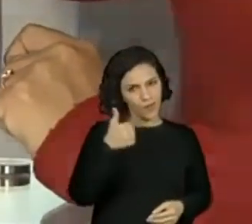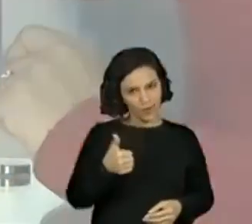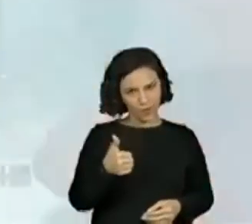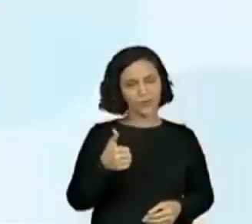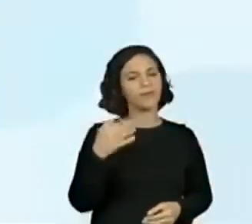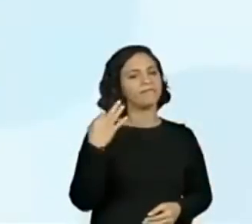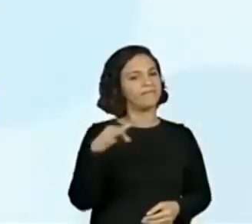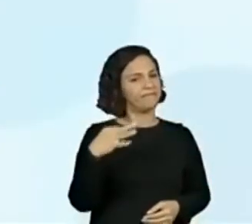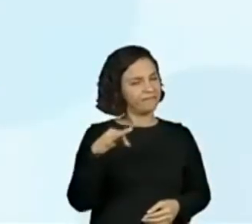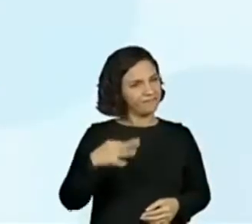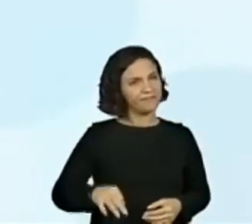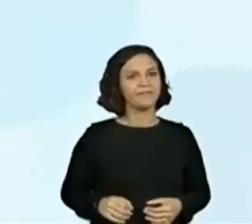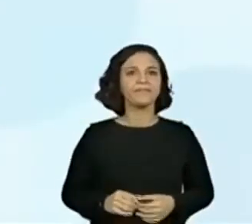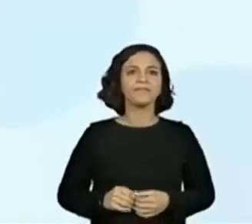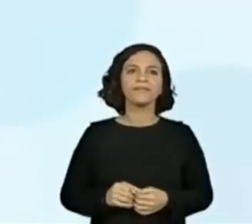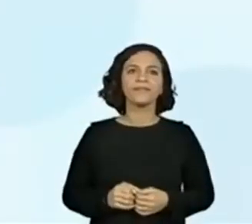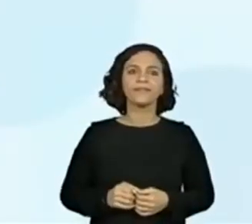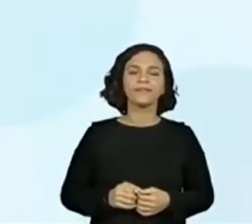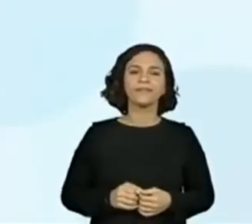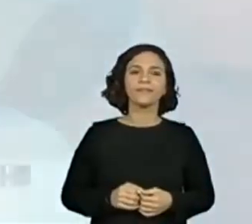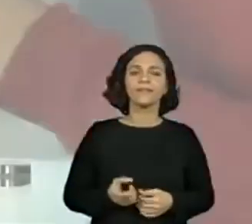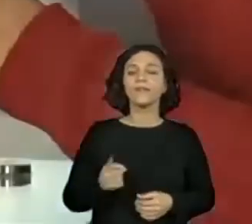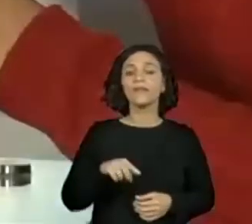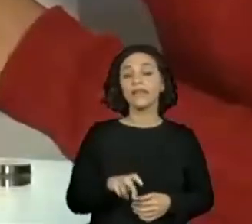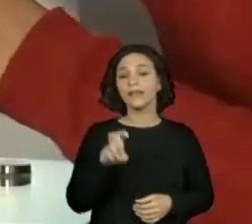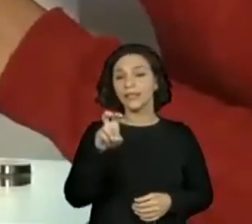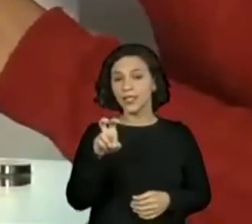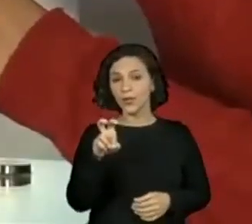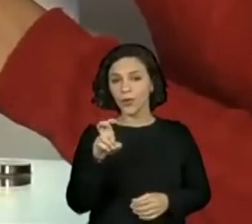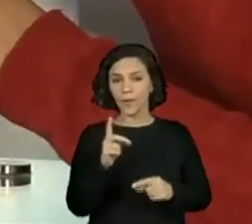igual 11. Muito bom. Ok. 5 mais